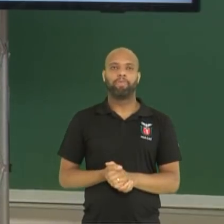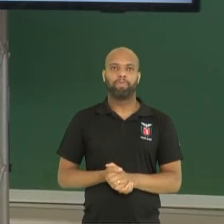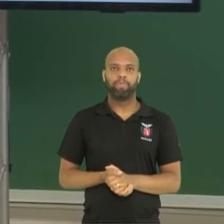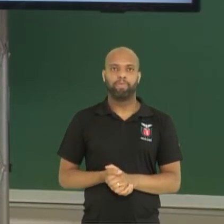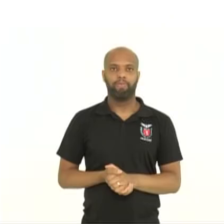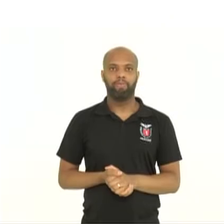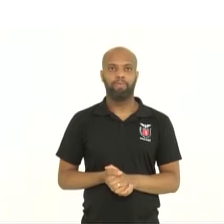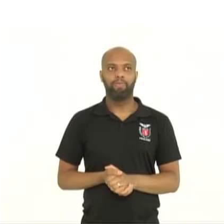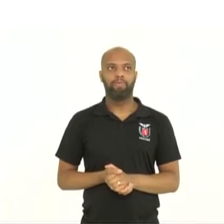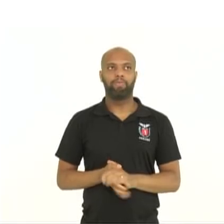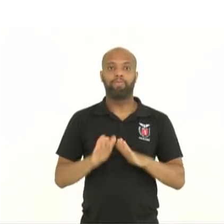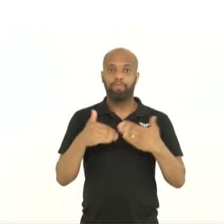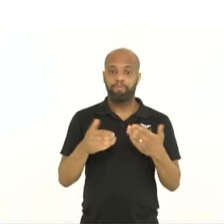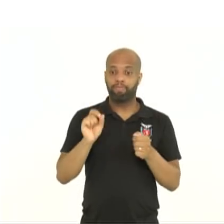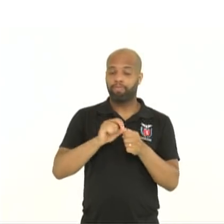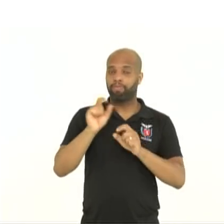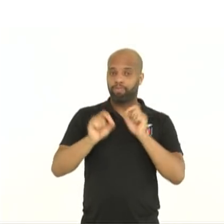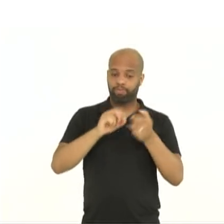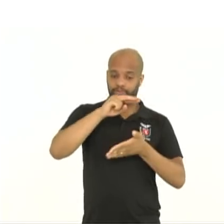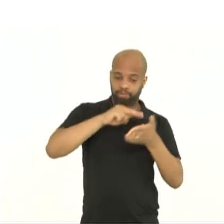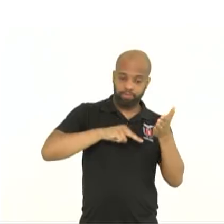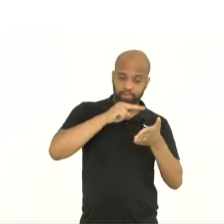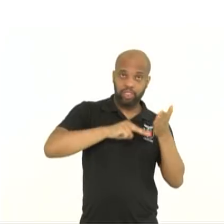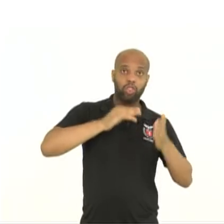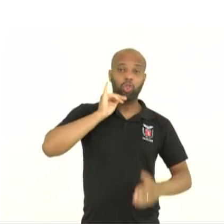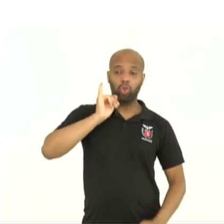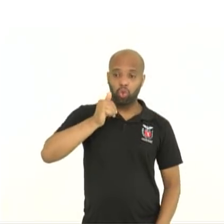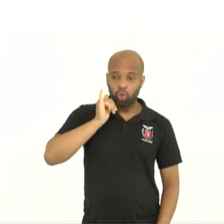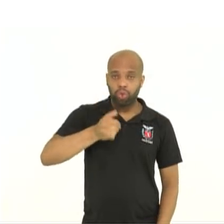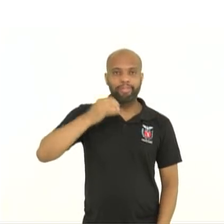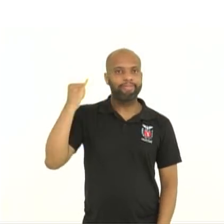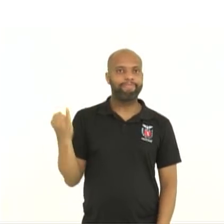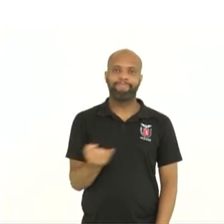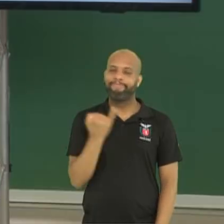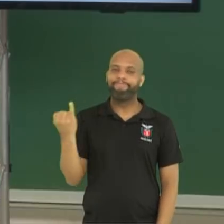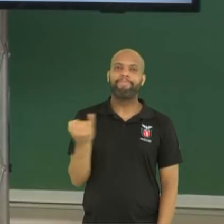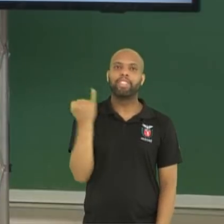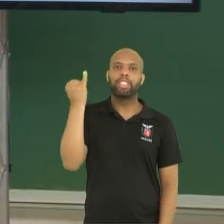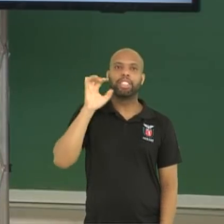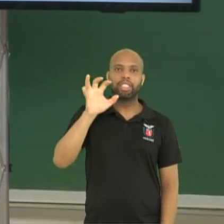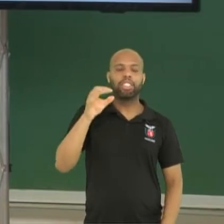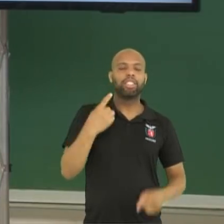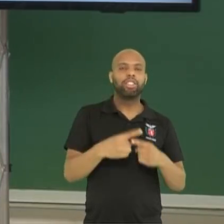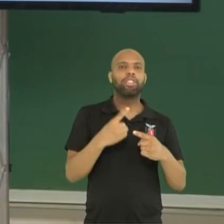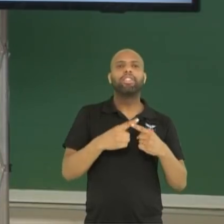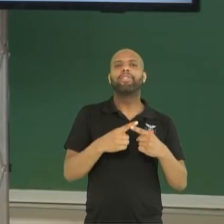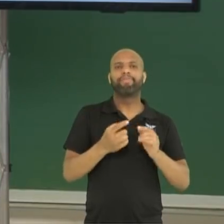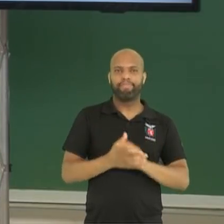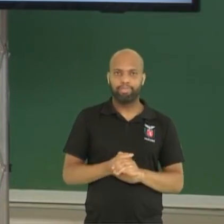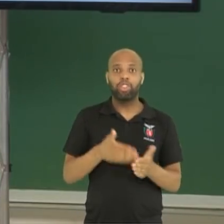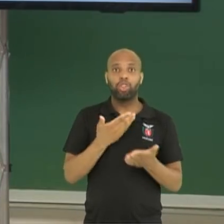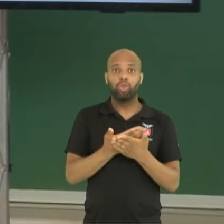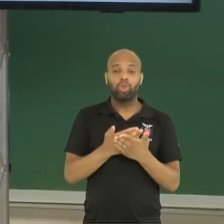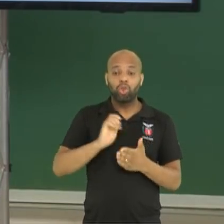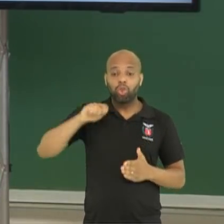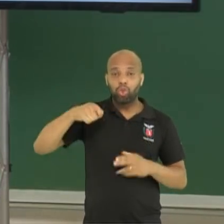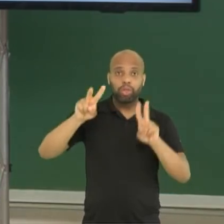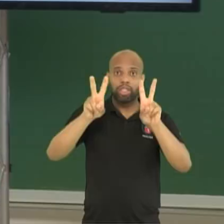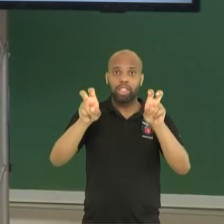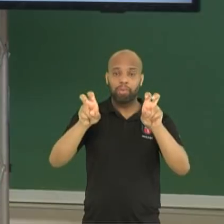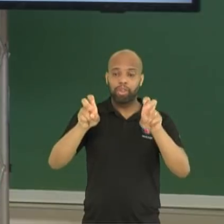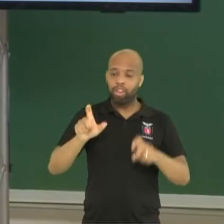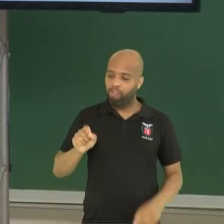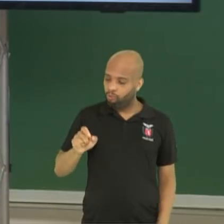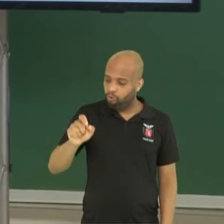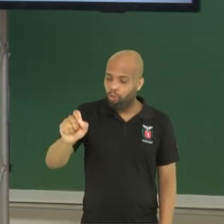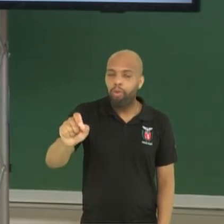tá? Então, nós fizemos a leitura do nosso conto, ele foi importante, né? Então, falamos sobre as formigas ali, o